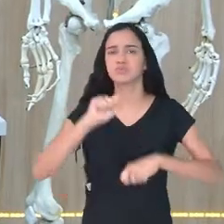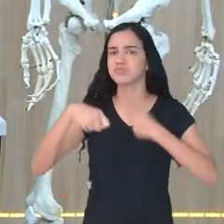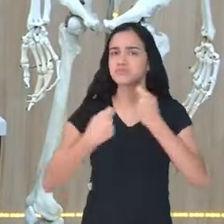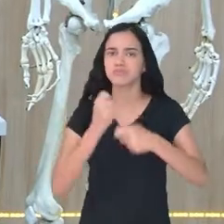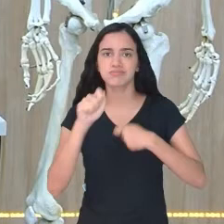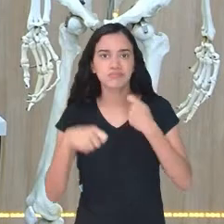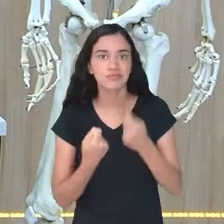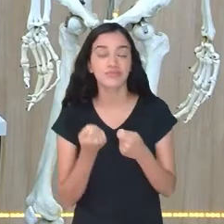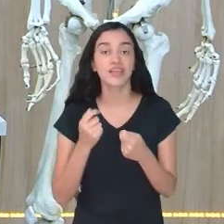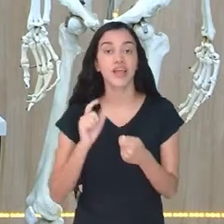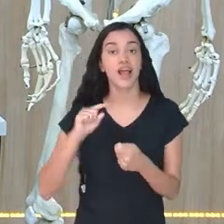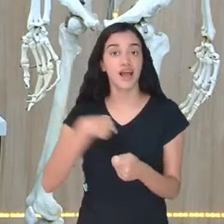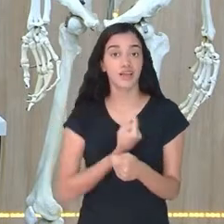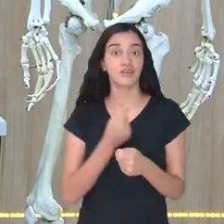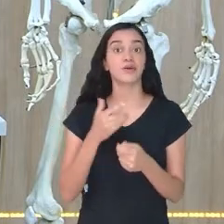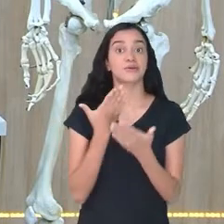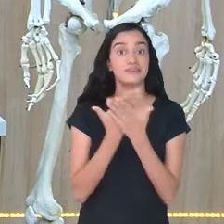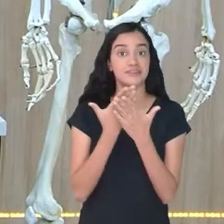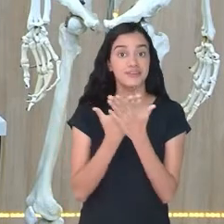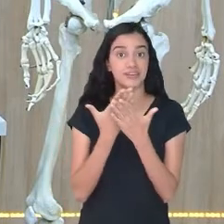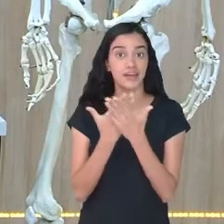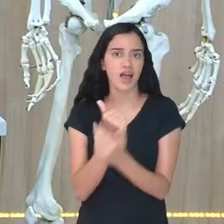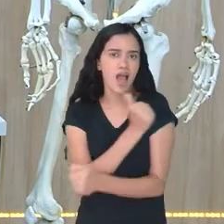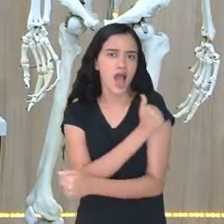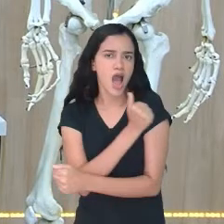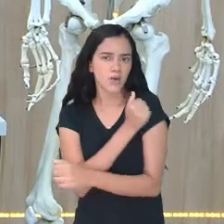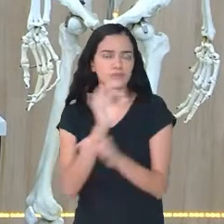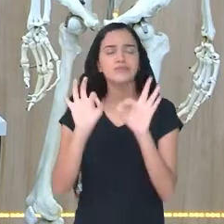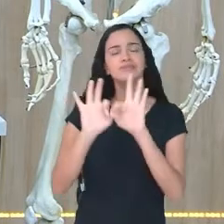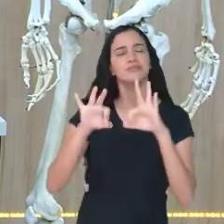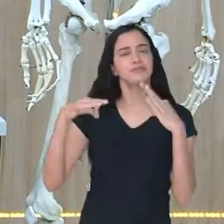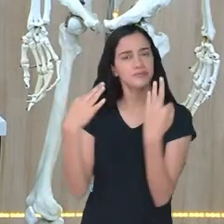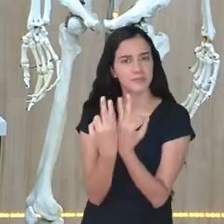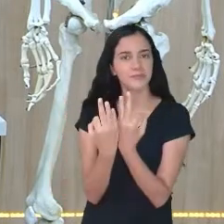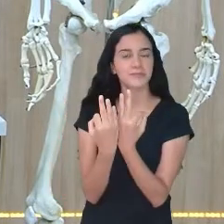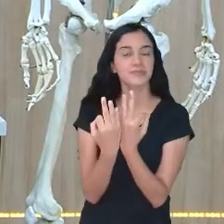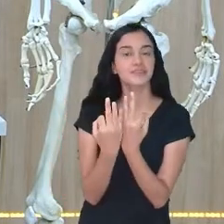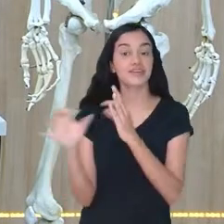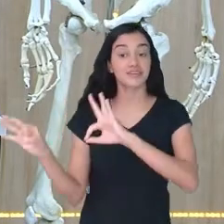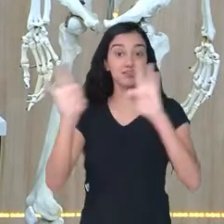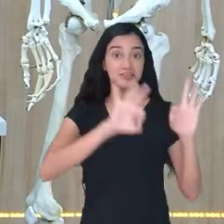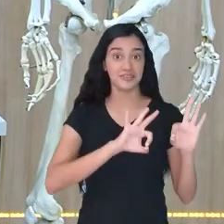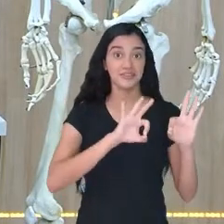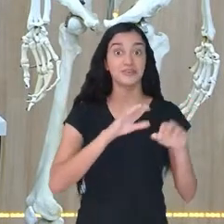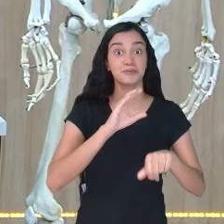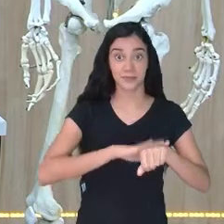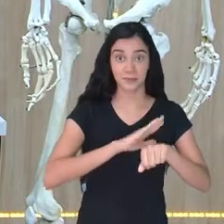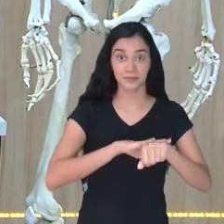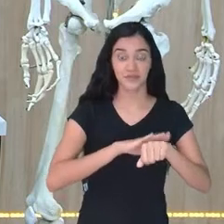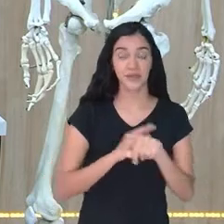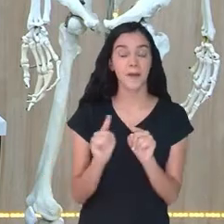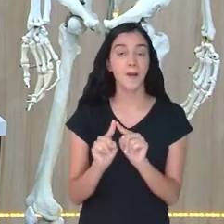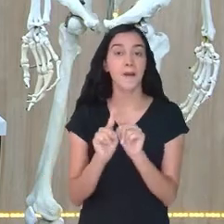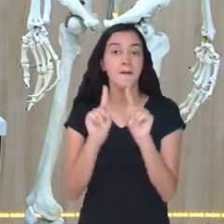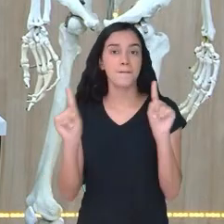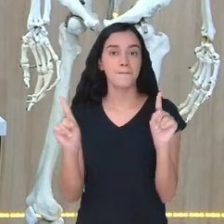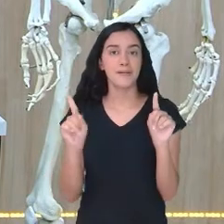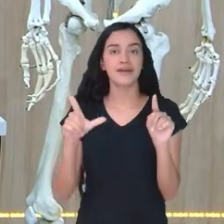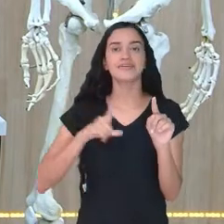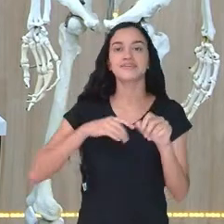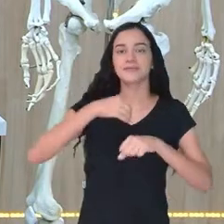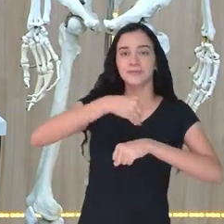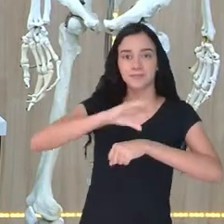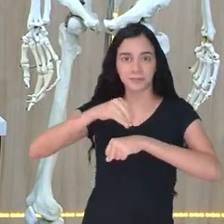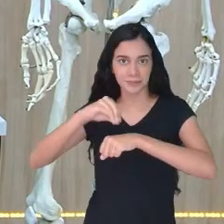até vocês a nossa aula, a alunos, a familiares que estejam assistindo neste momento. Mas temos mais